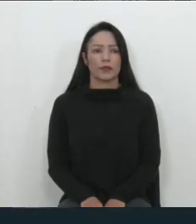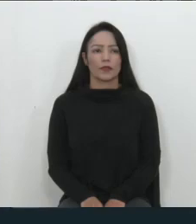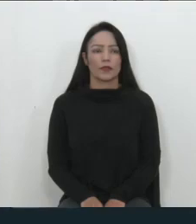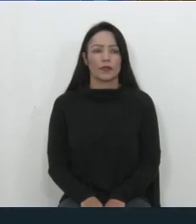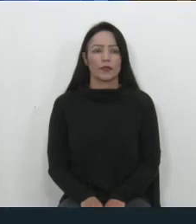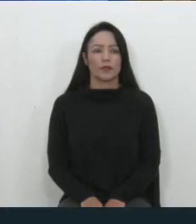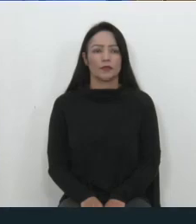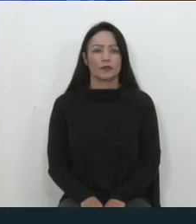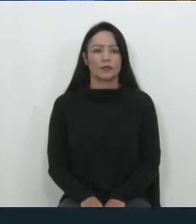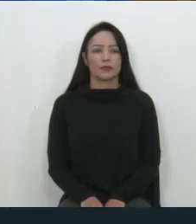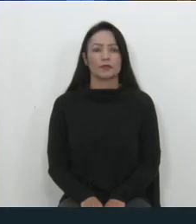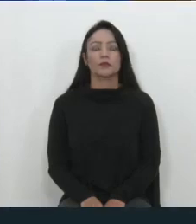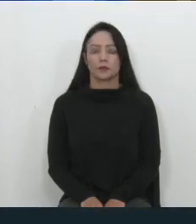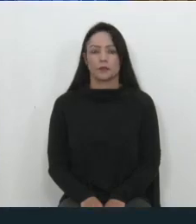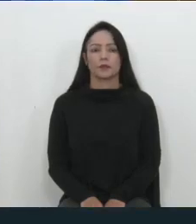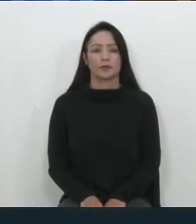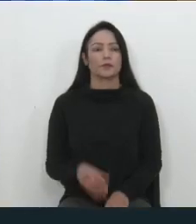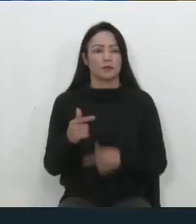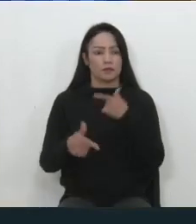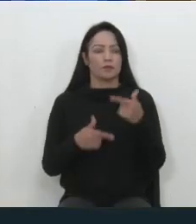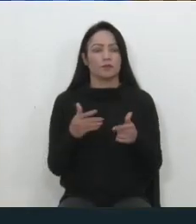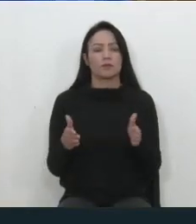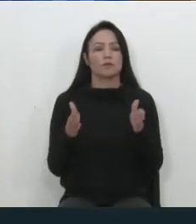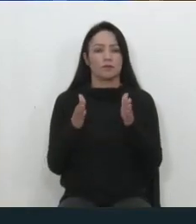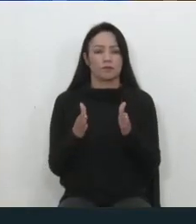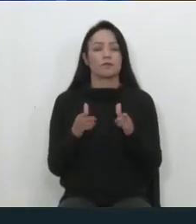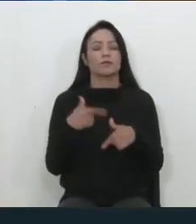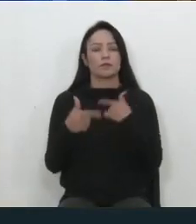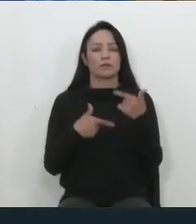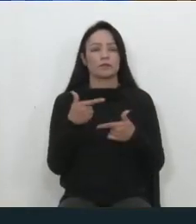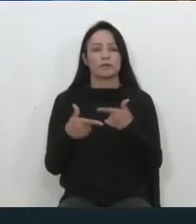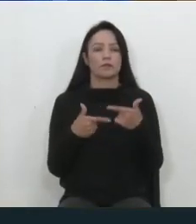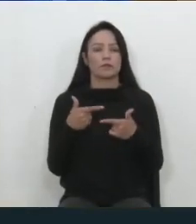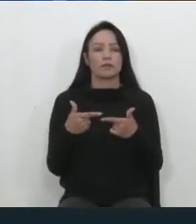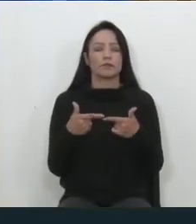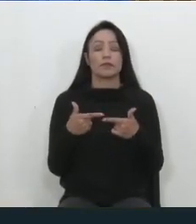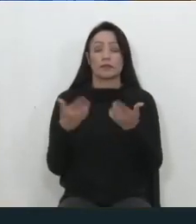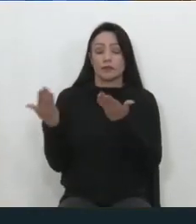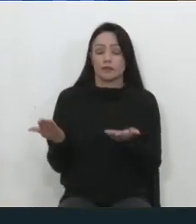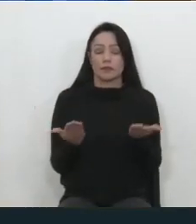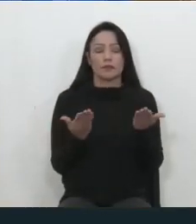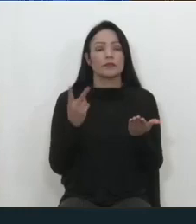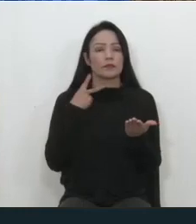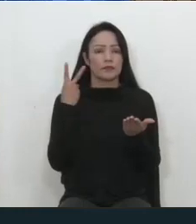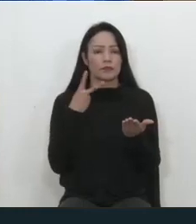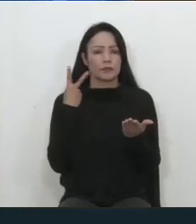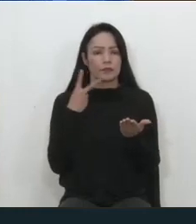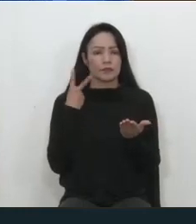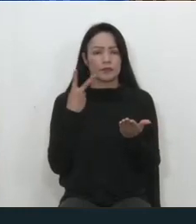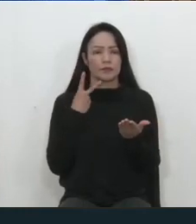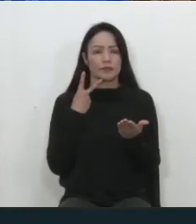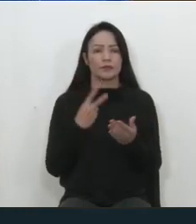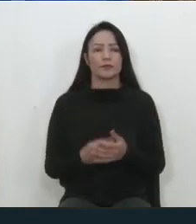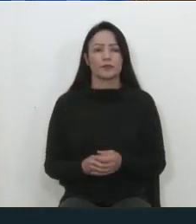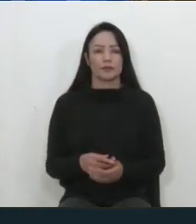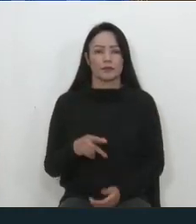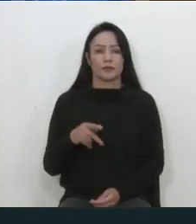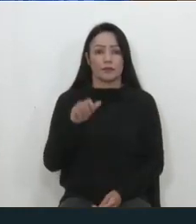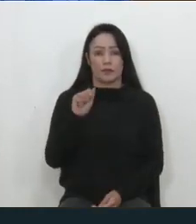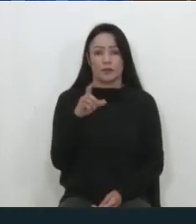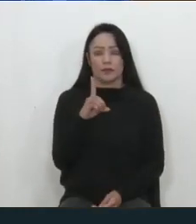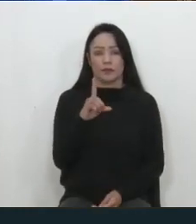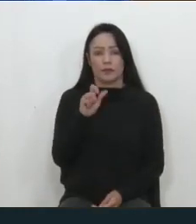Passemos ao pequeno expediente. Com a palavra, vereador Pastor